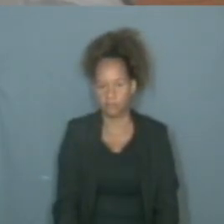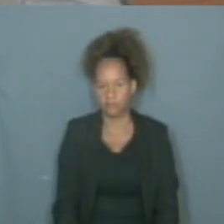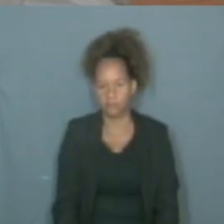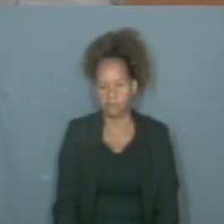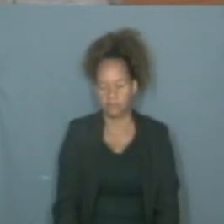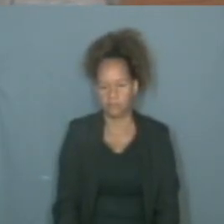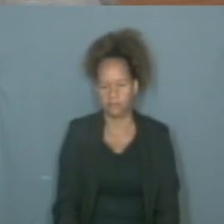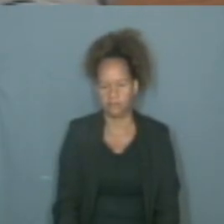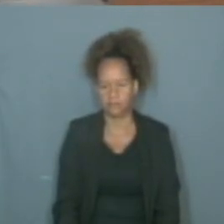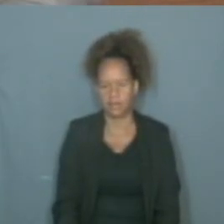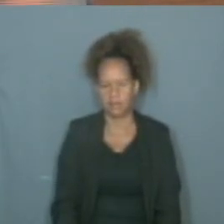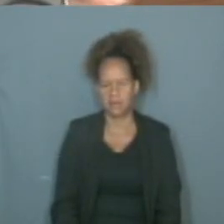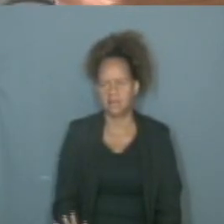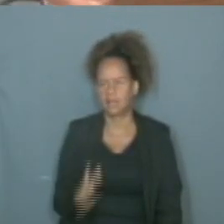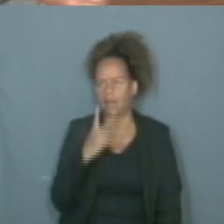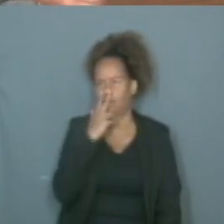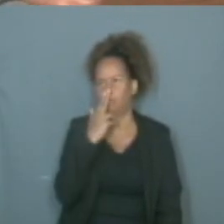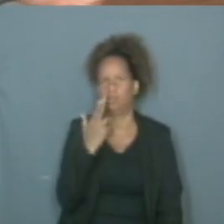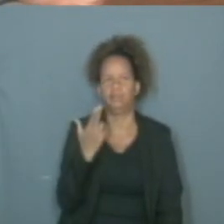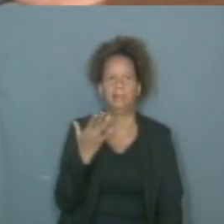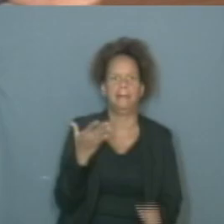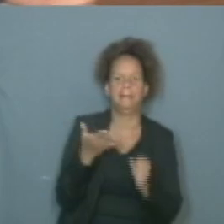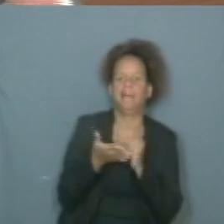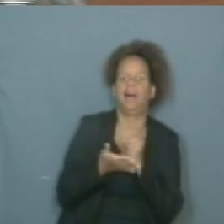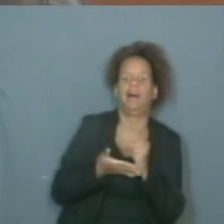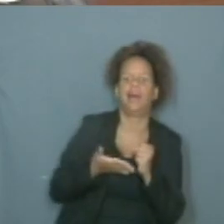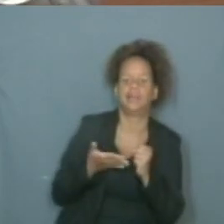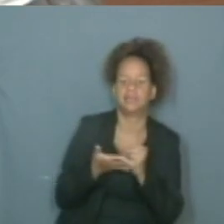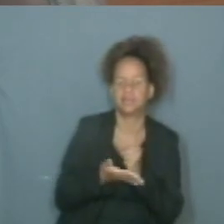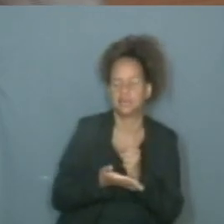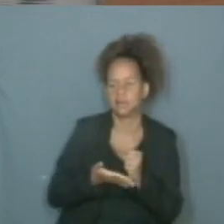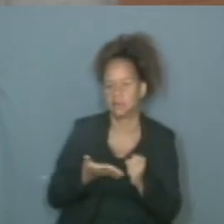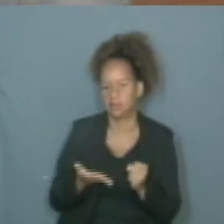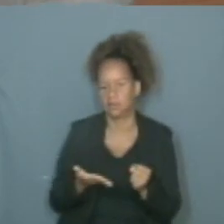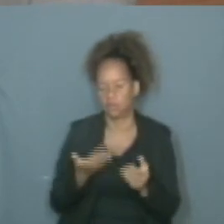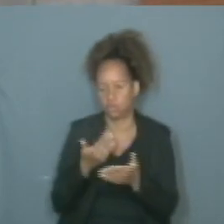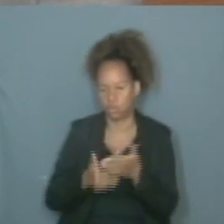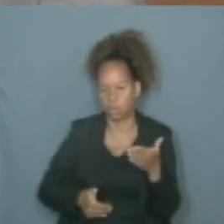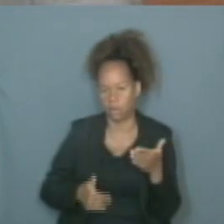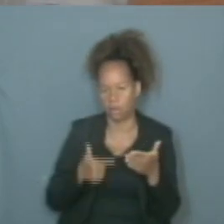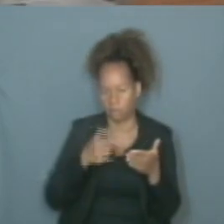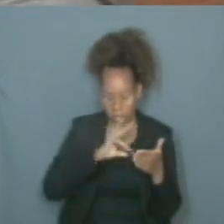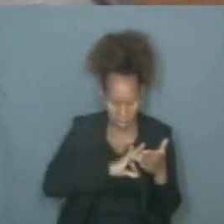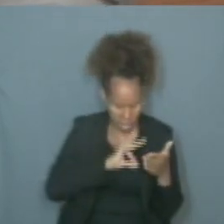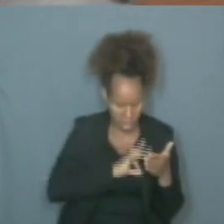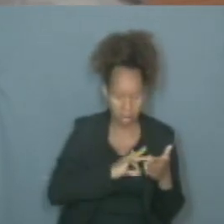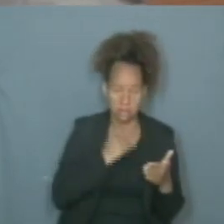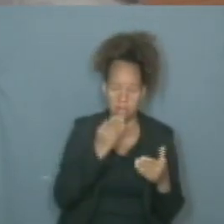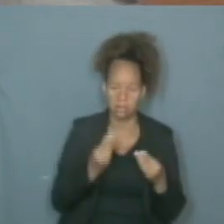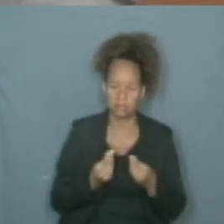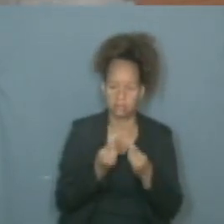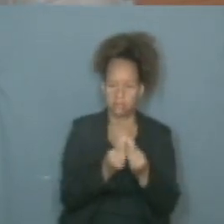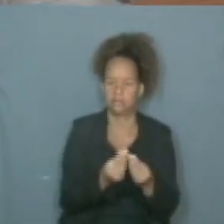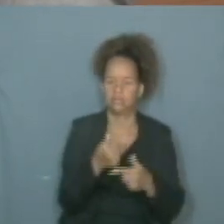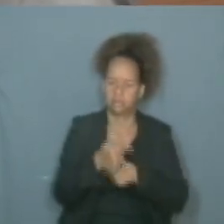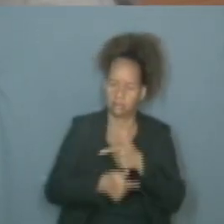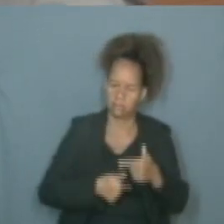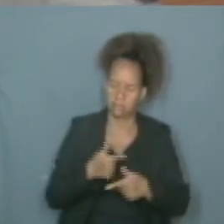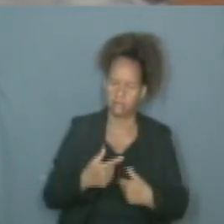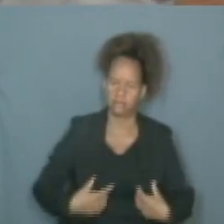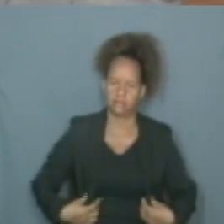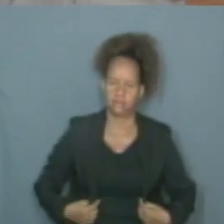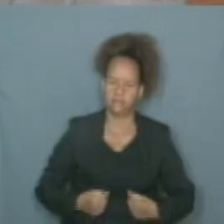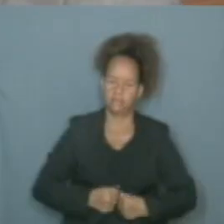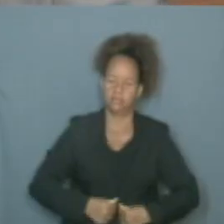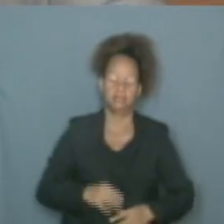É o básico, né, que a gente está falando aqui. É descontar do servidor sem oferecer o serviço nem a